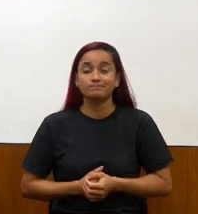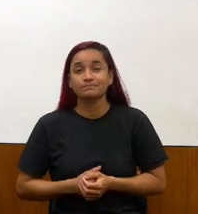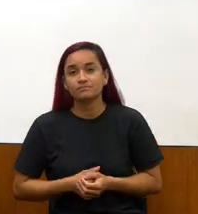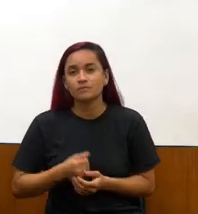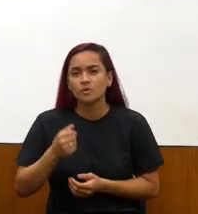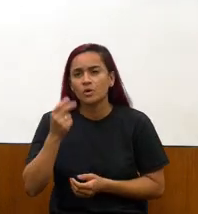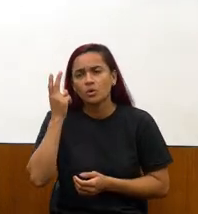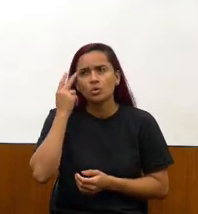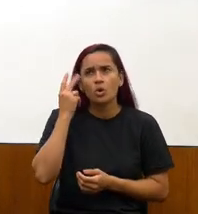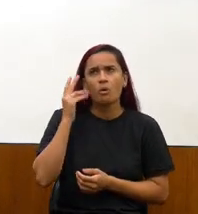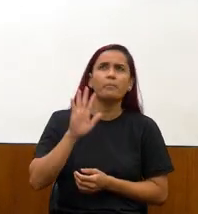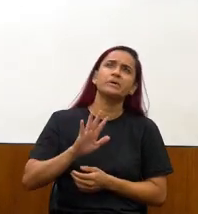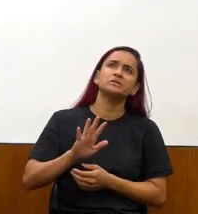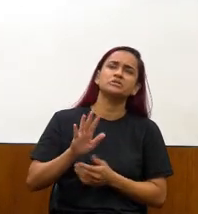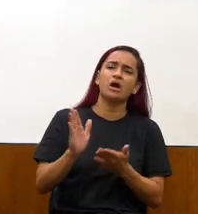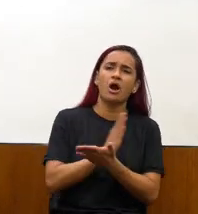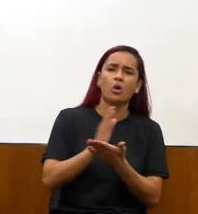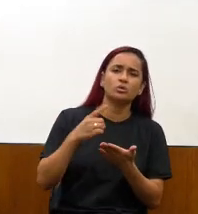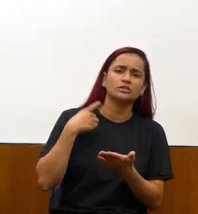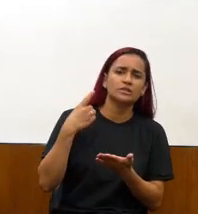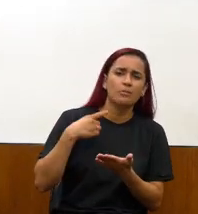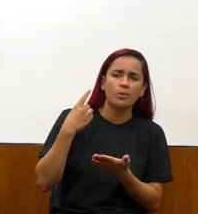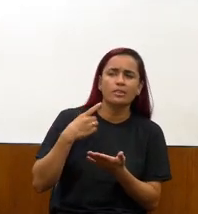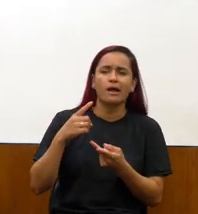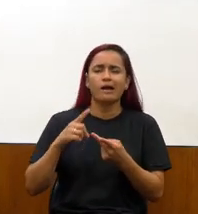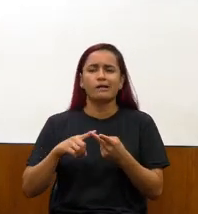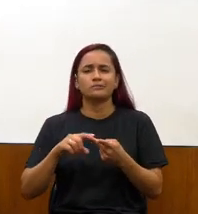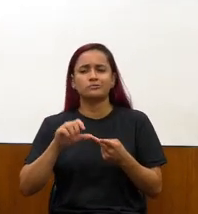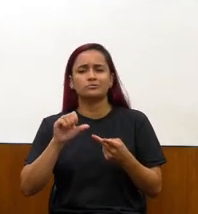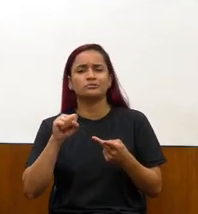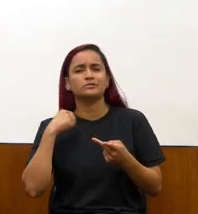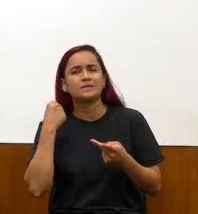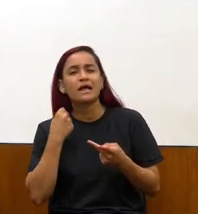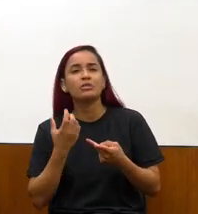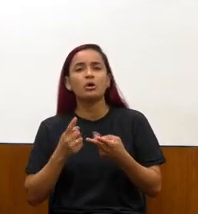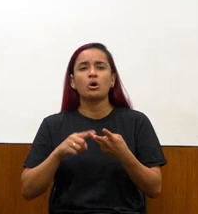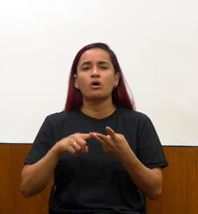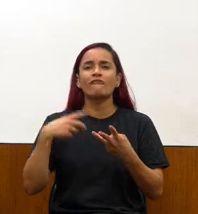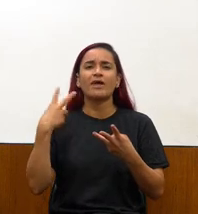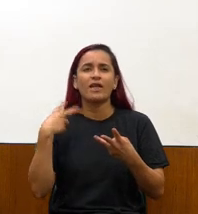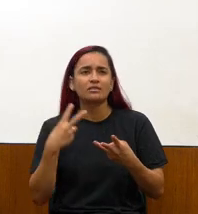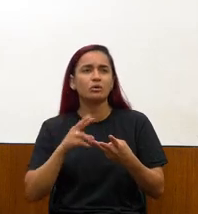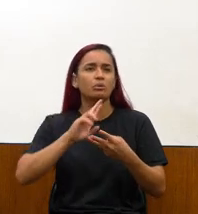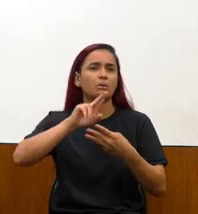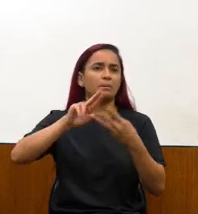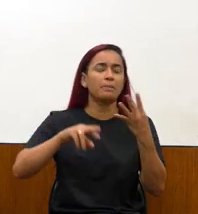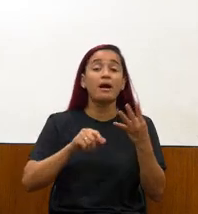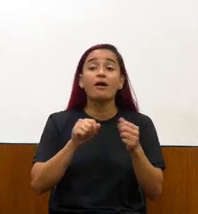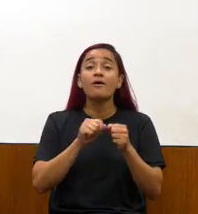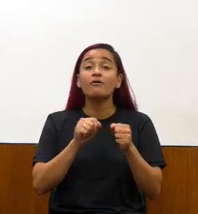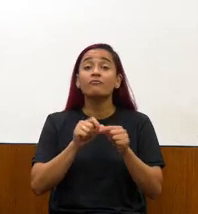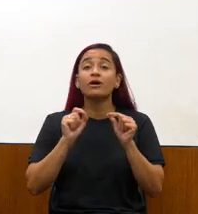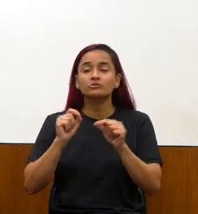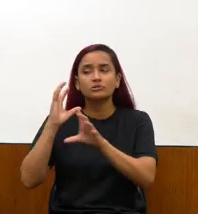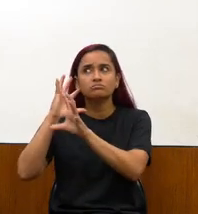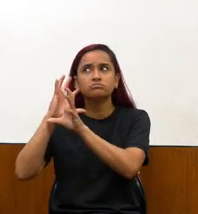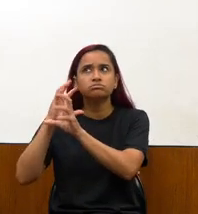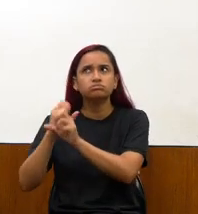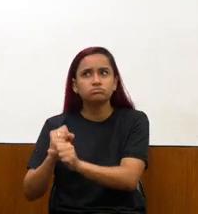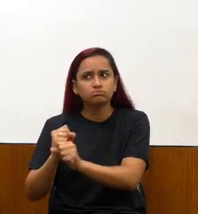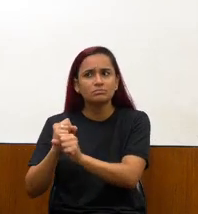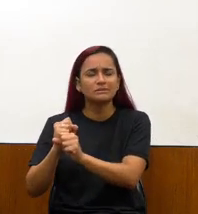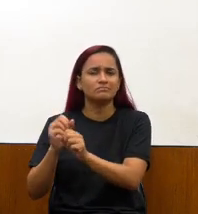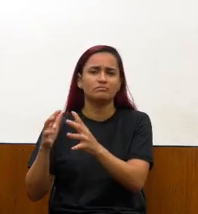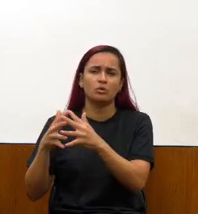deputados, senadores, deputados estaduais, vereadores, fazem contas muito complexas em relação ao